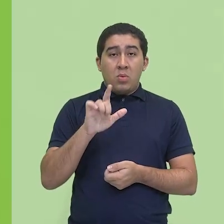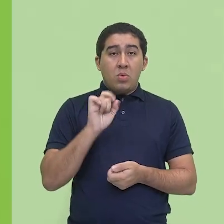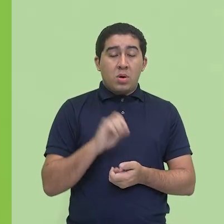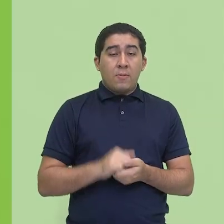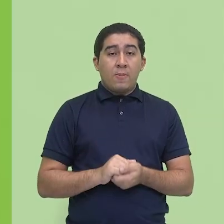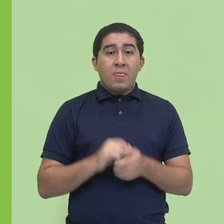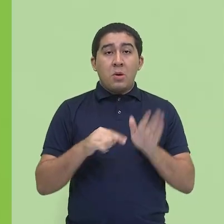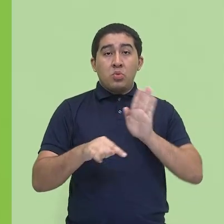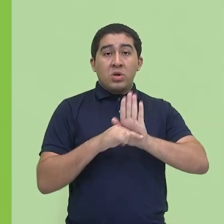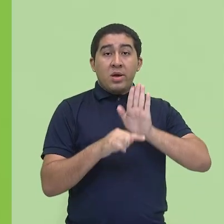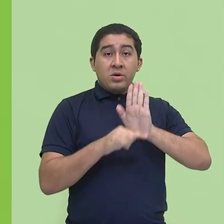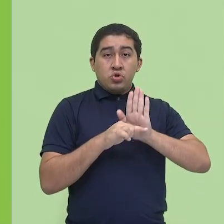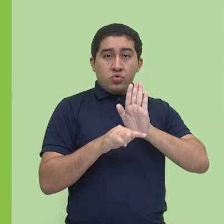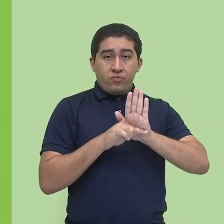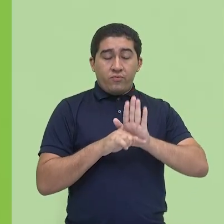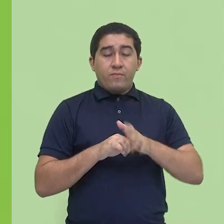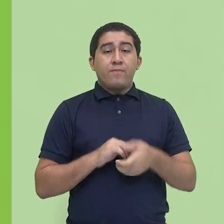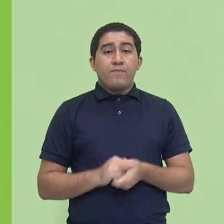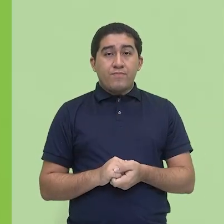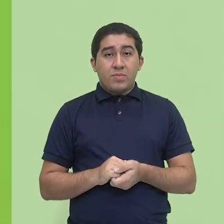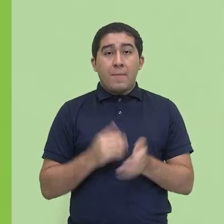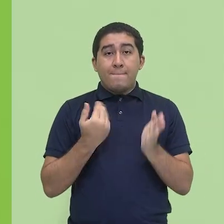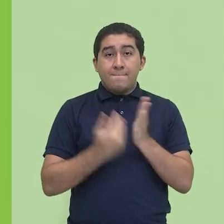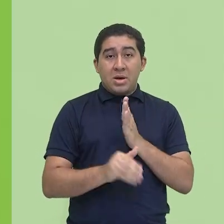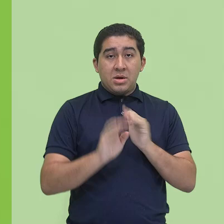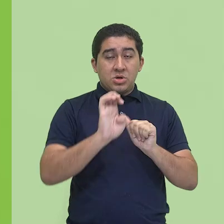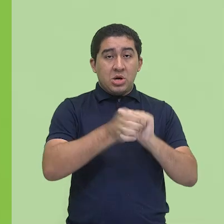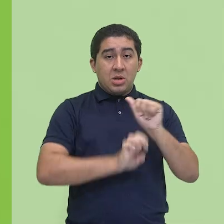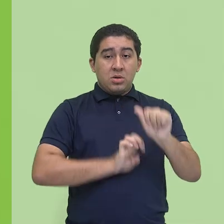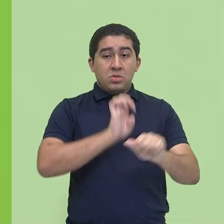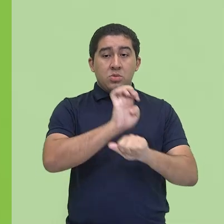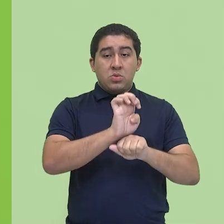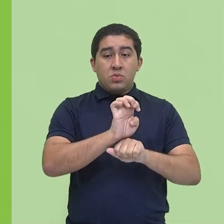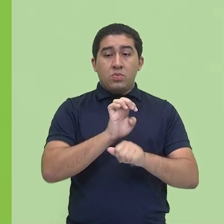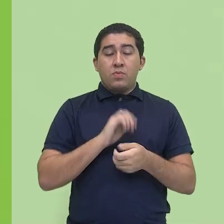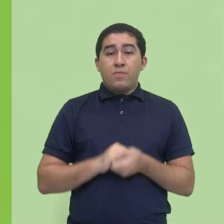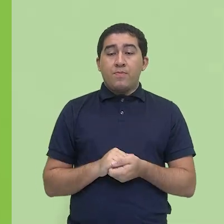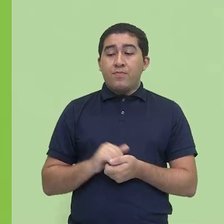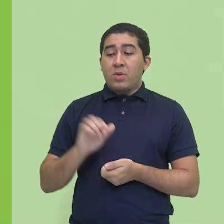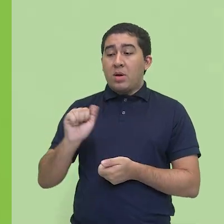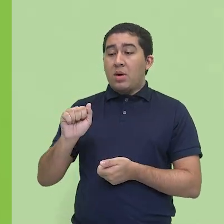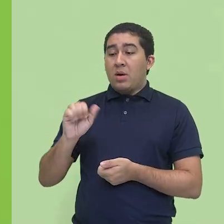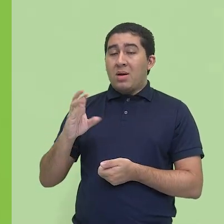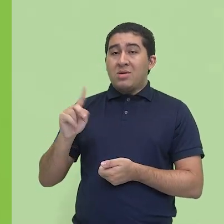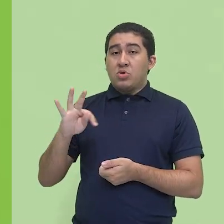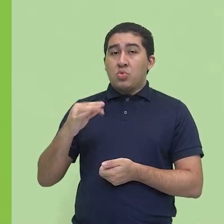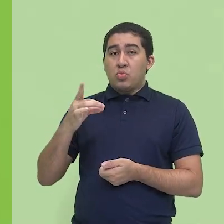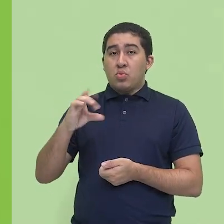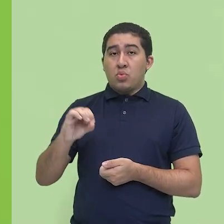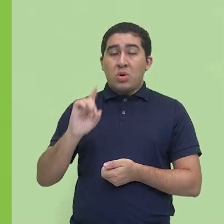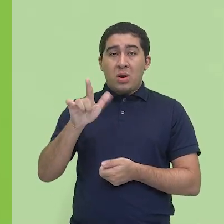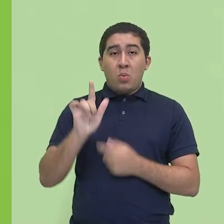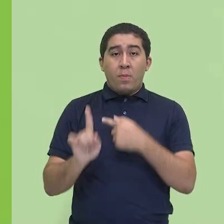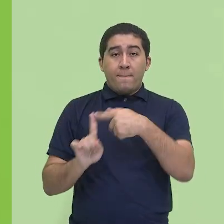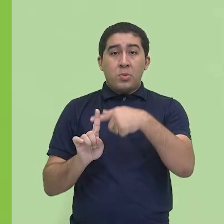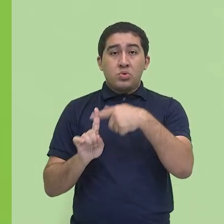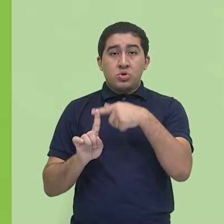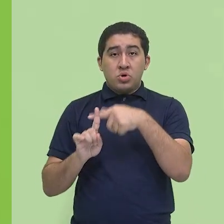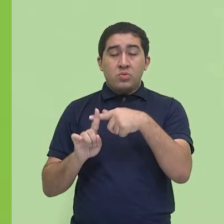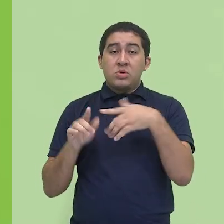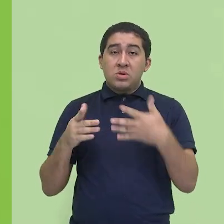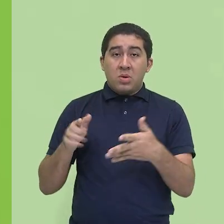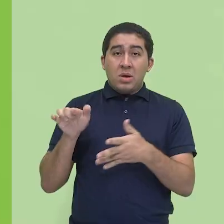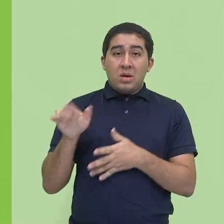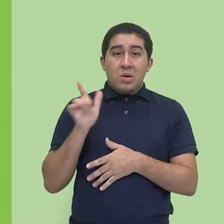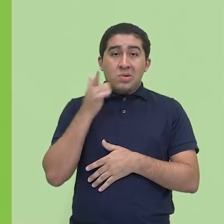polo negativo da pilha, perda dos elétrons. Cátodo é o polo positivo da pilha, né? É